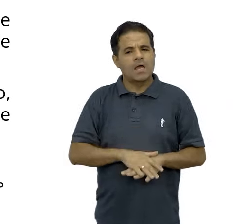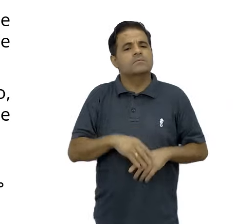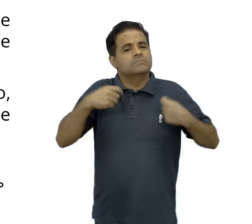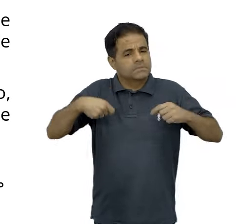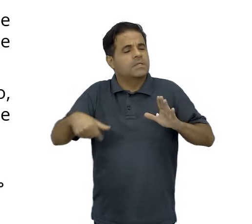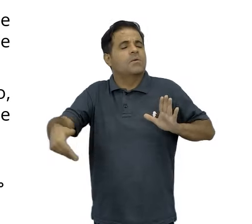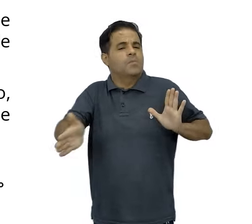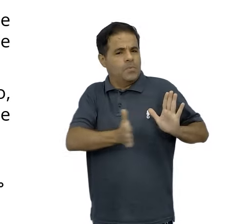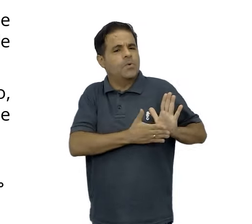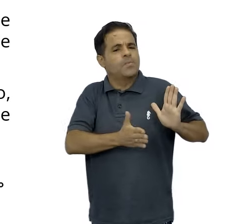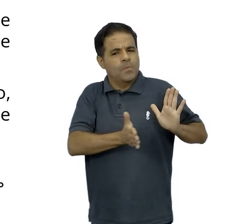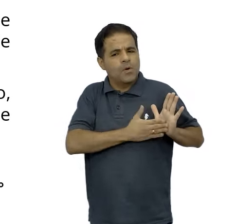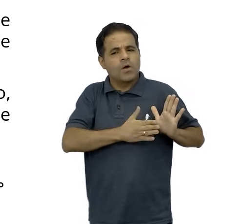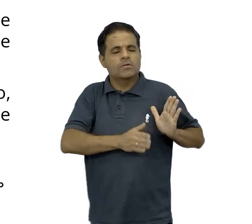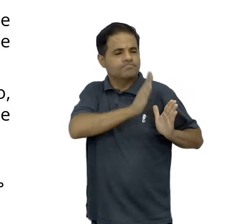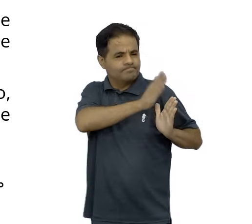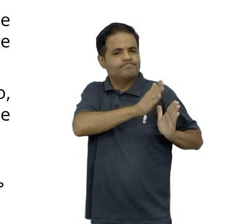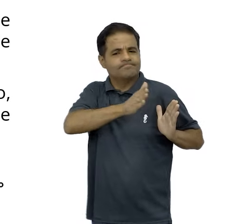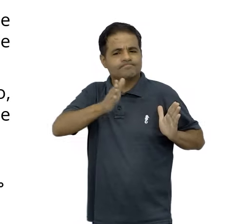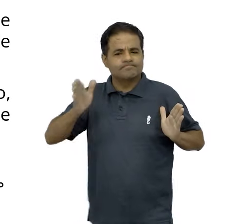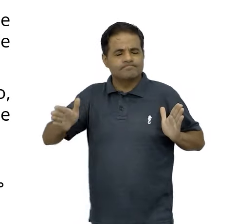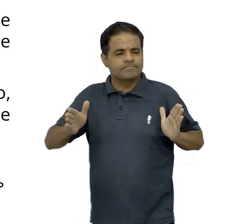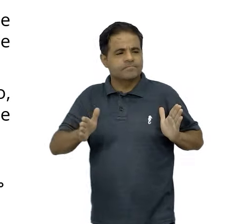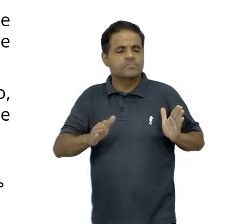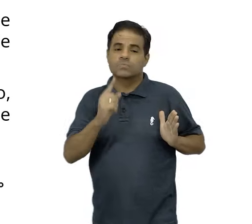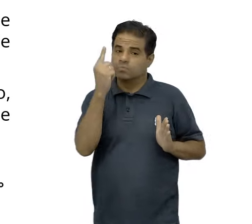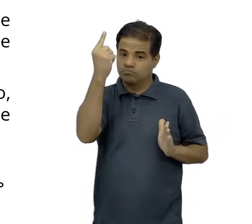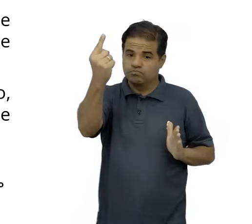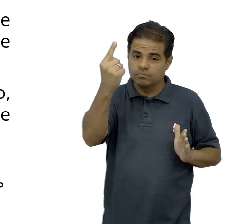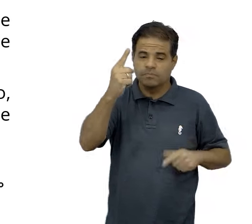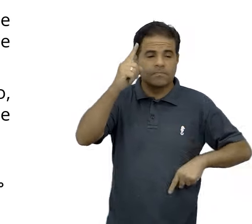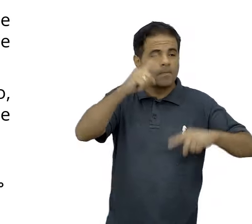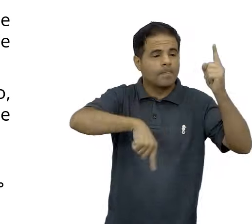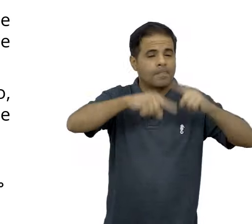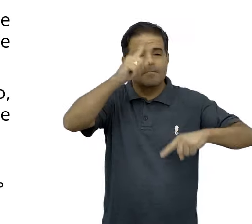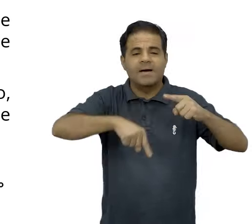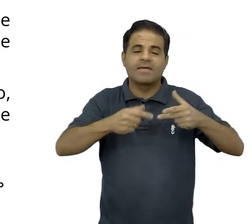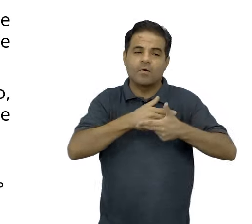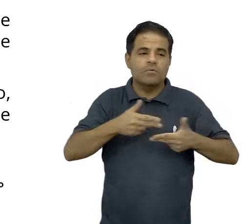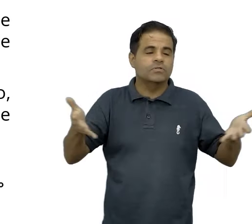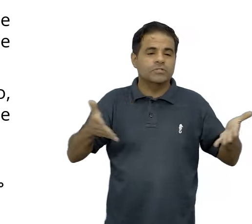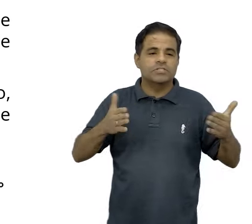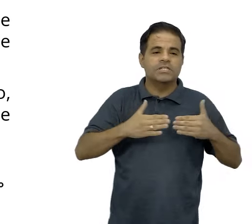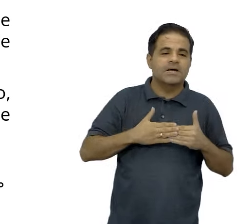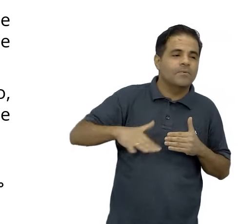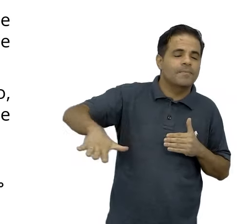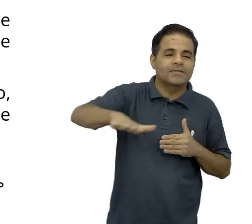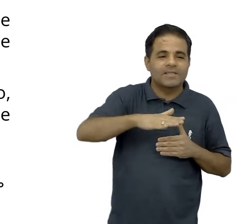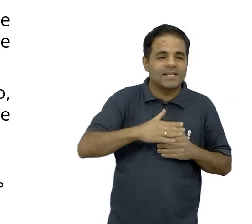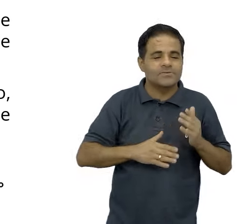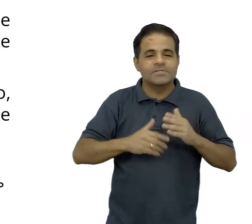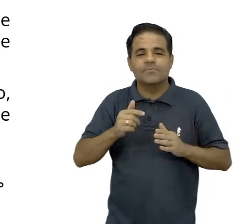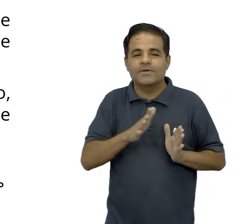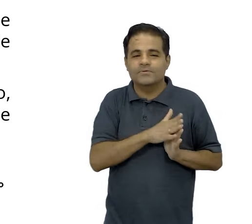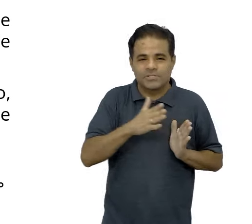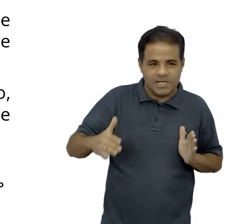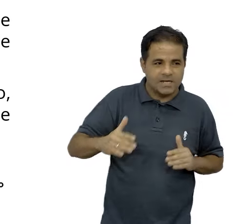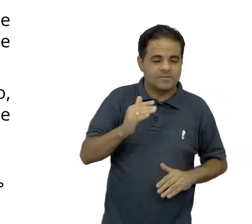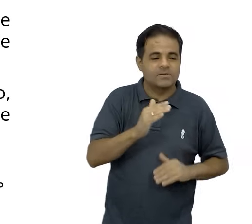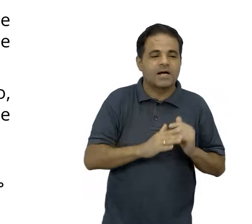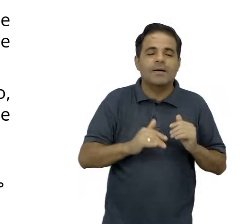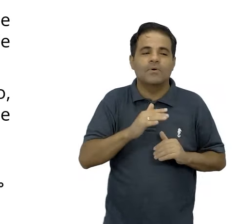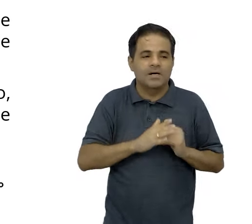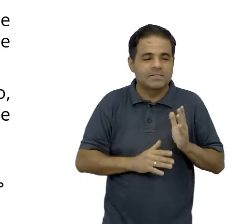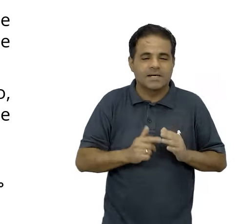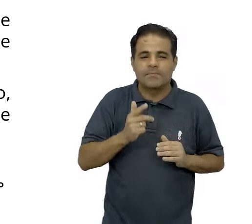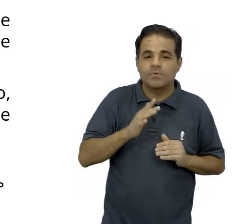estão propostas na sequência didática 1, no material Aprender Sempre de Matemática do terceiro ano,